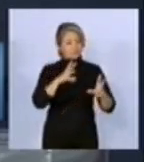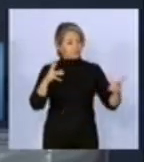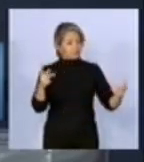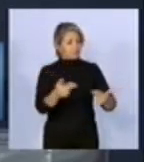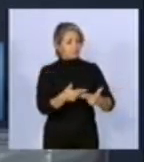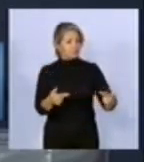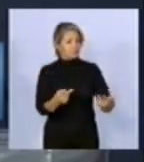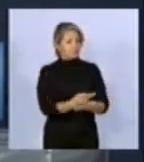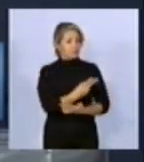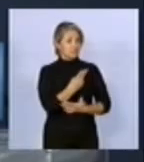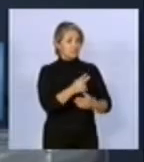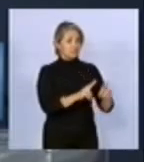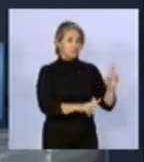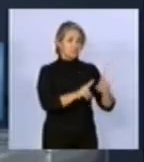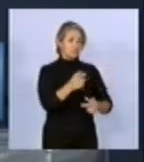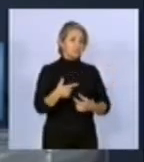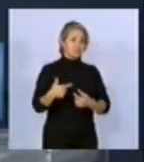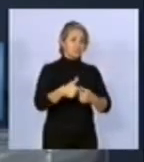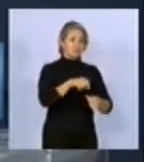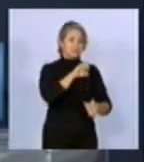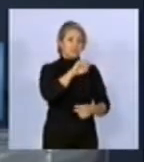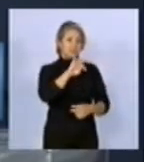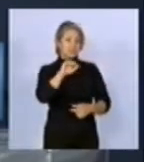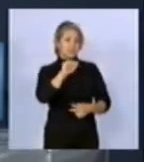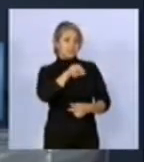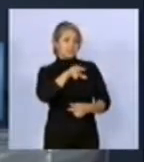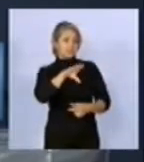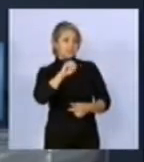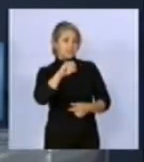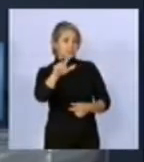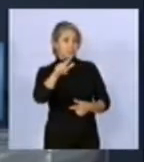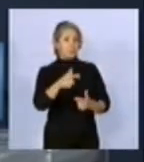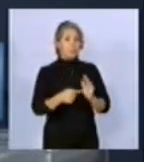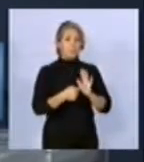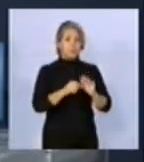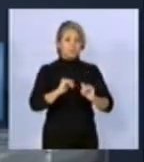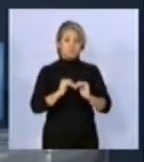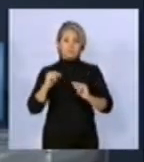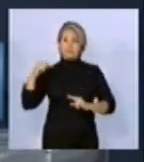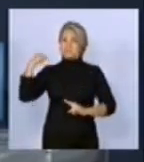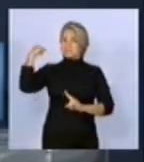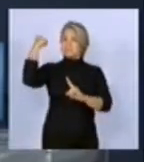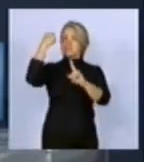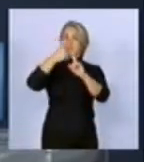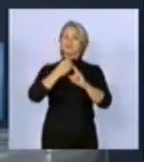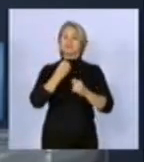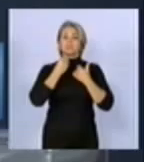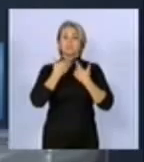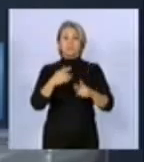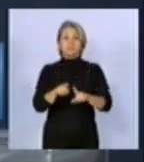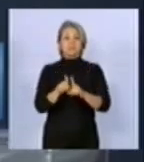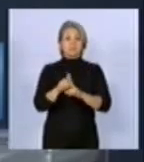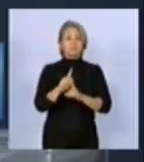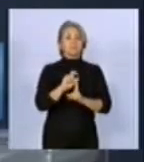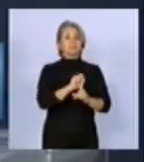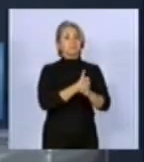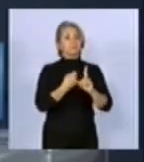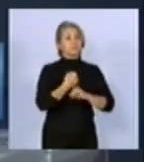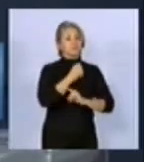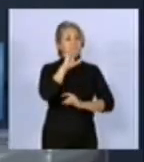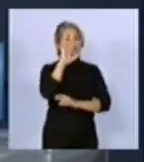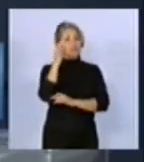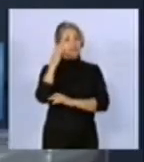etanol como combustível resulta em um saldo bastante positivo no balanço sócioambiental para o país